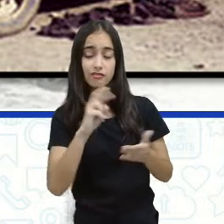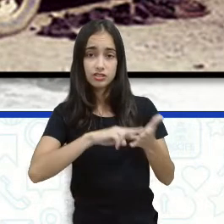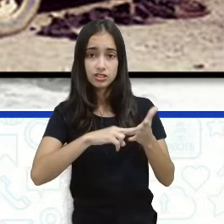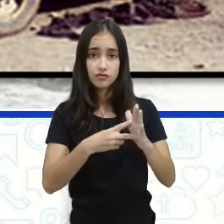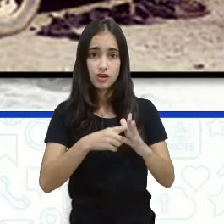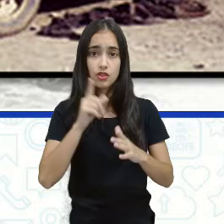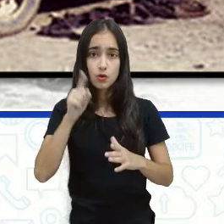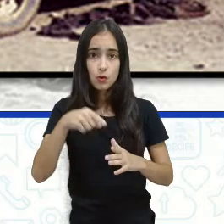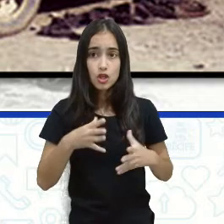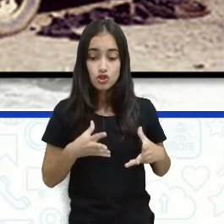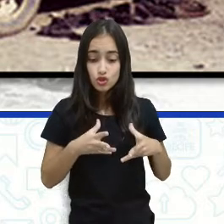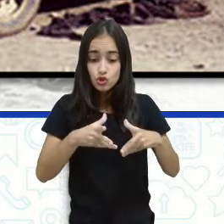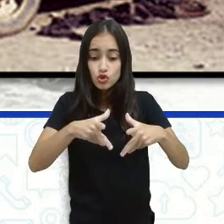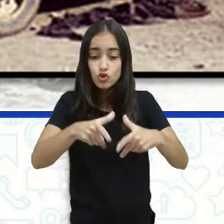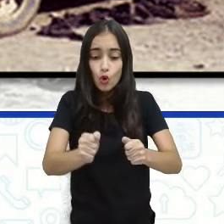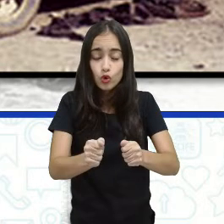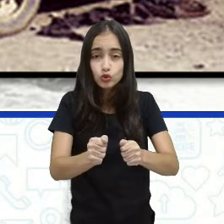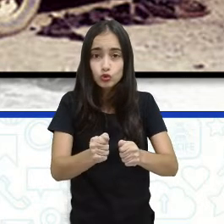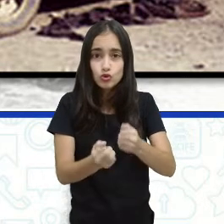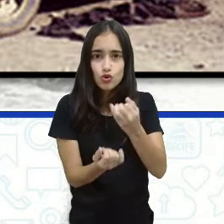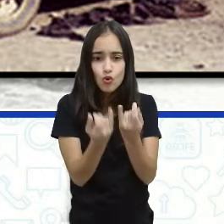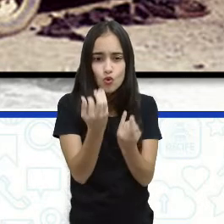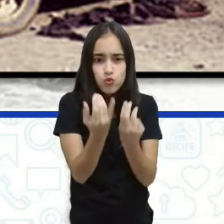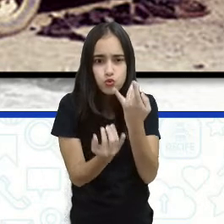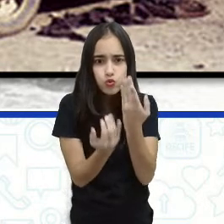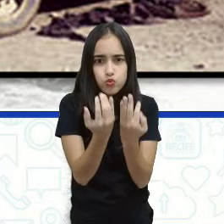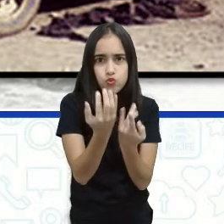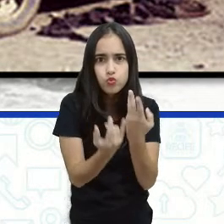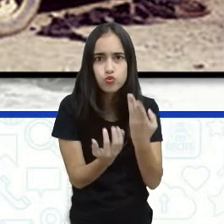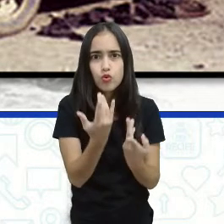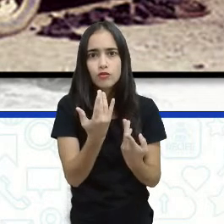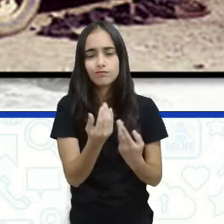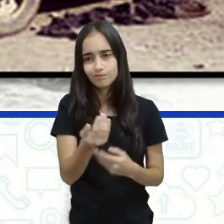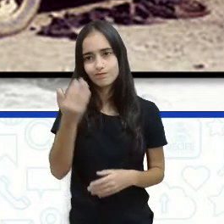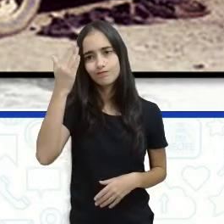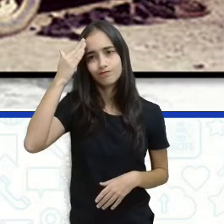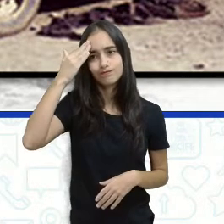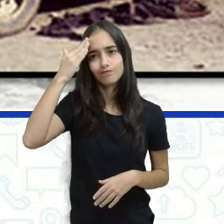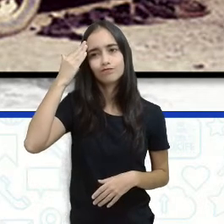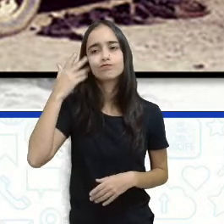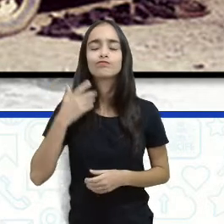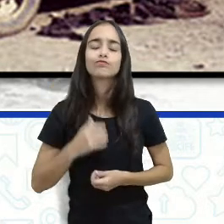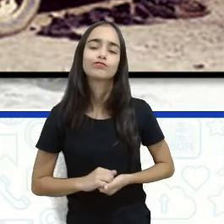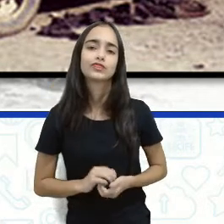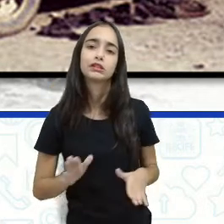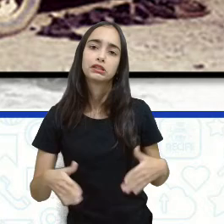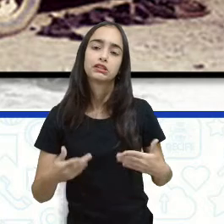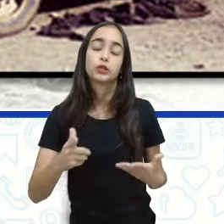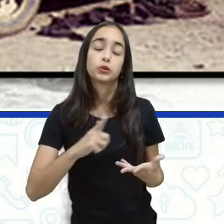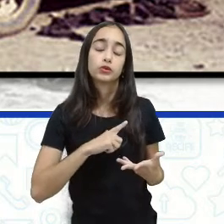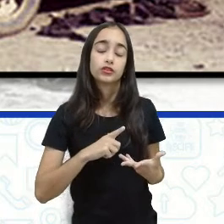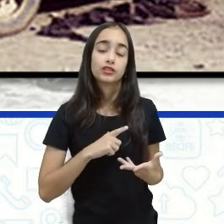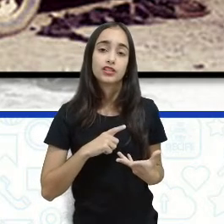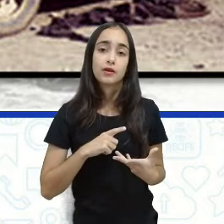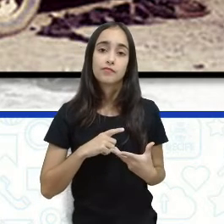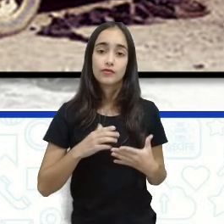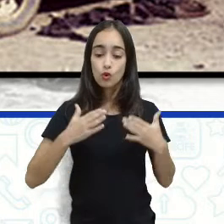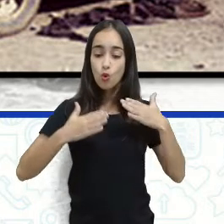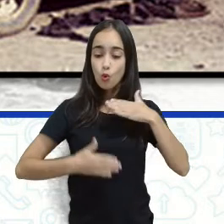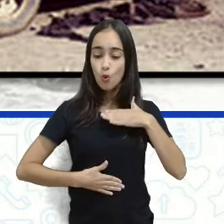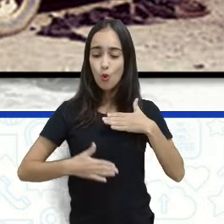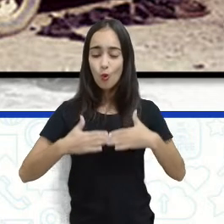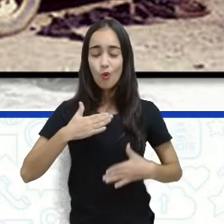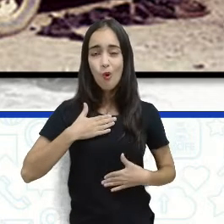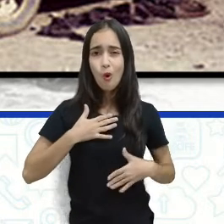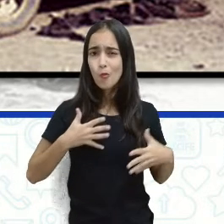eu, claustro ou clausto, né? Queimado, né? Então ele tinha o corpo todo